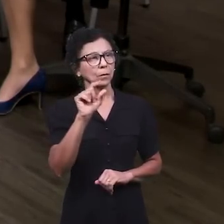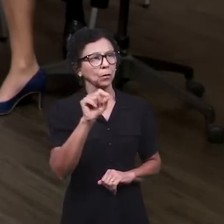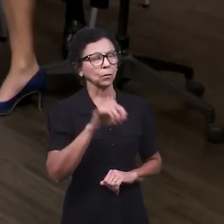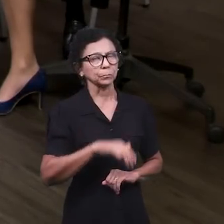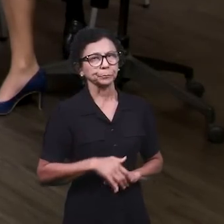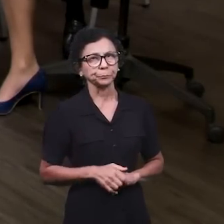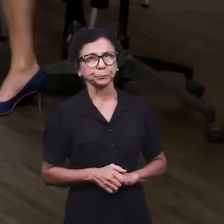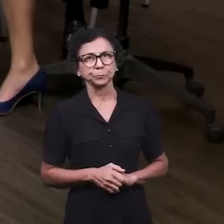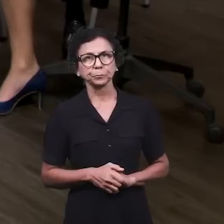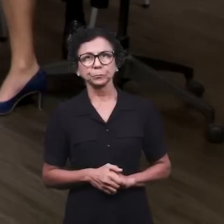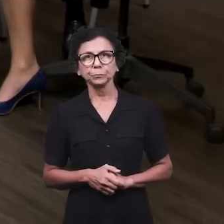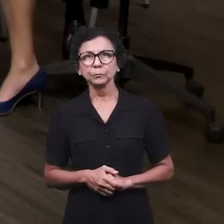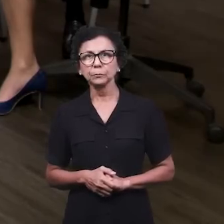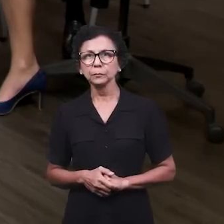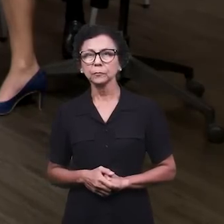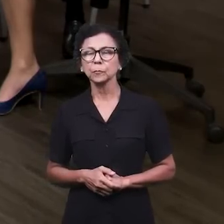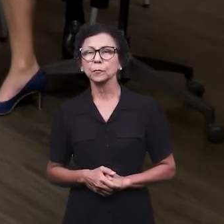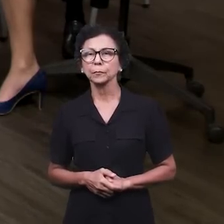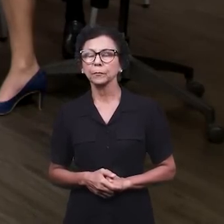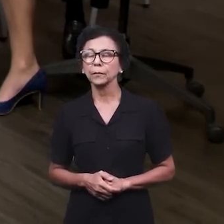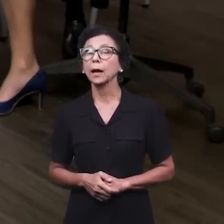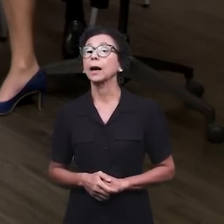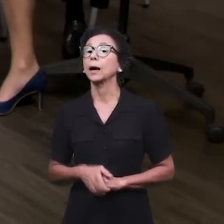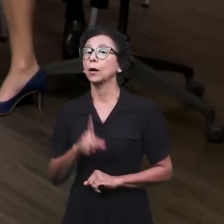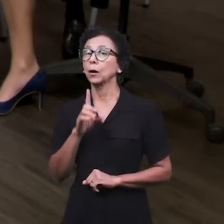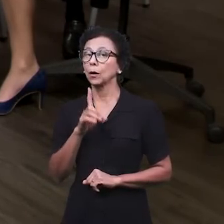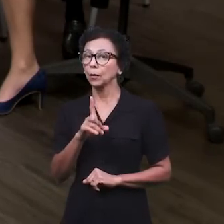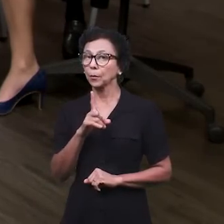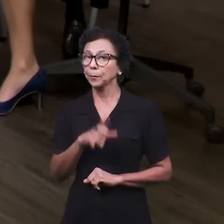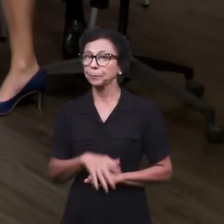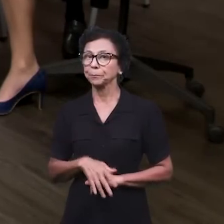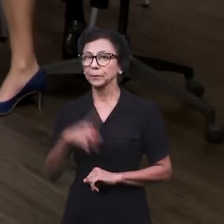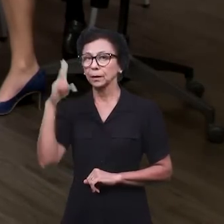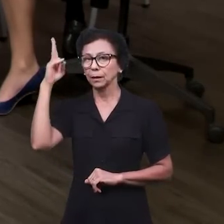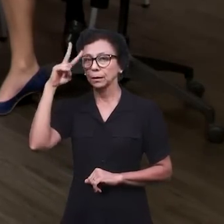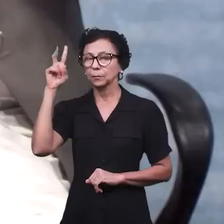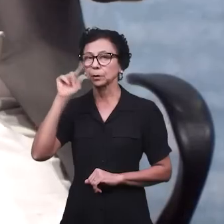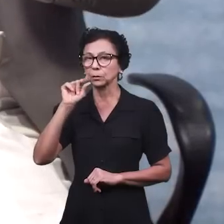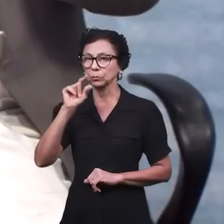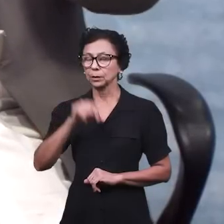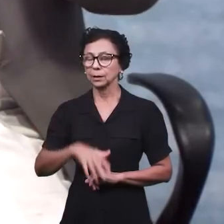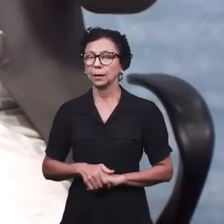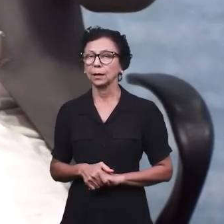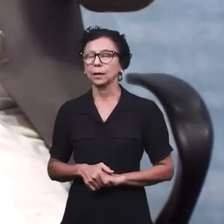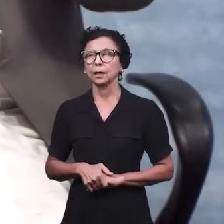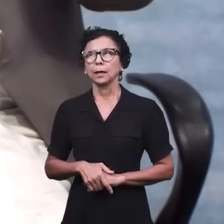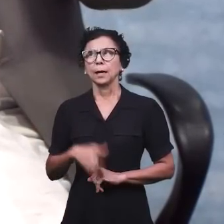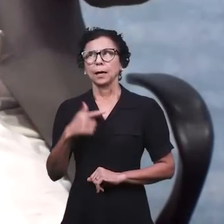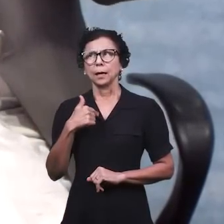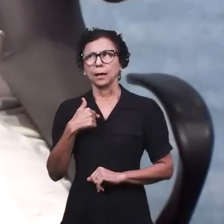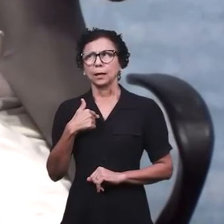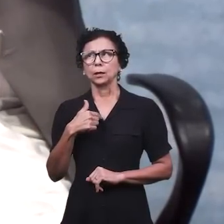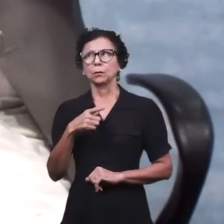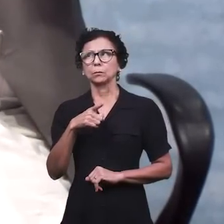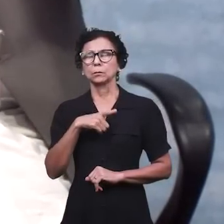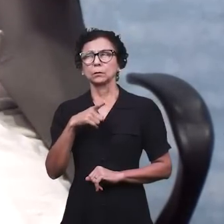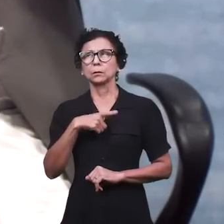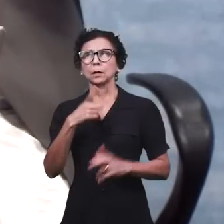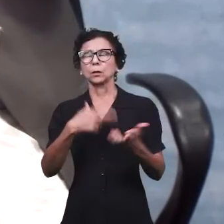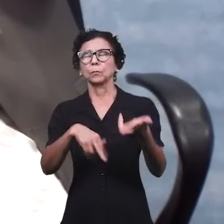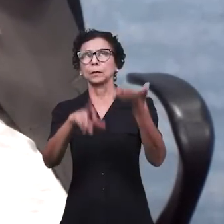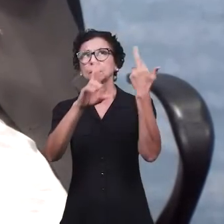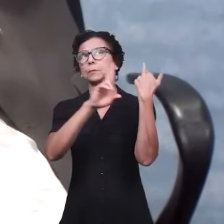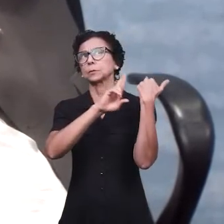Você falou assim, você pode ter um dom. Não, eu tenho que ter o entendimento de que eu tenho uma responsabilidade e que eu vou